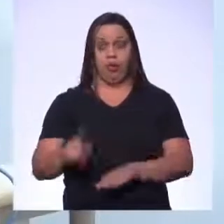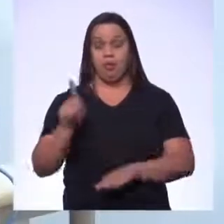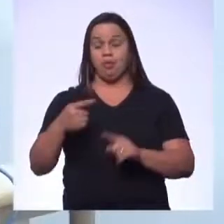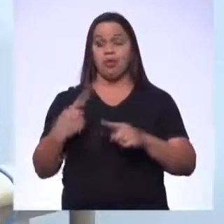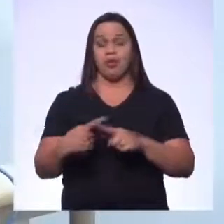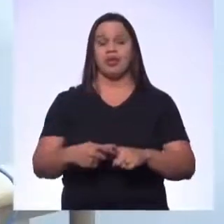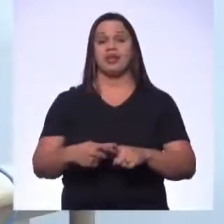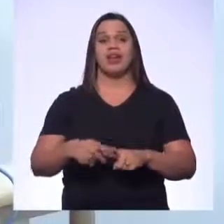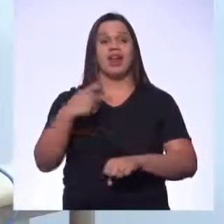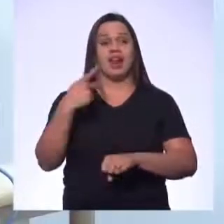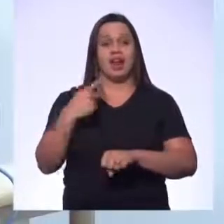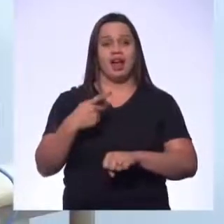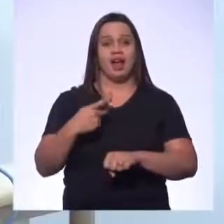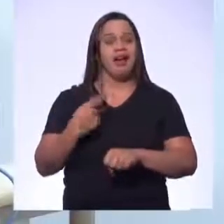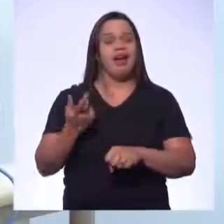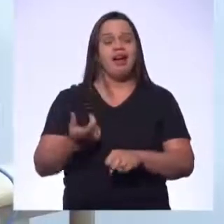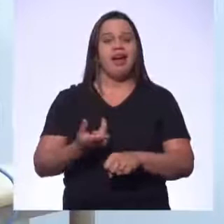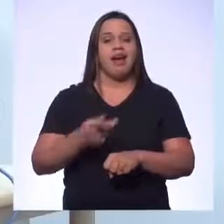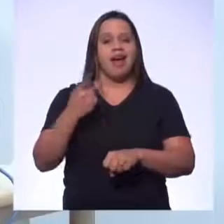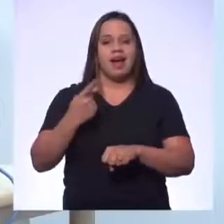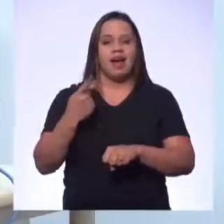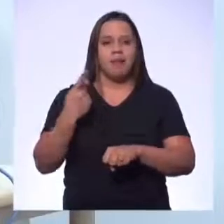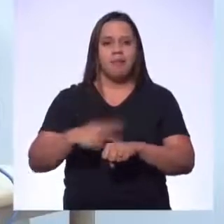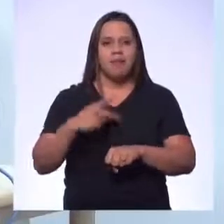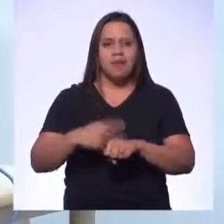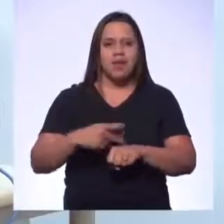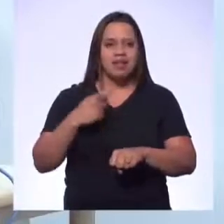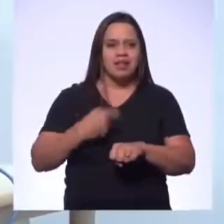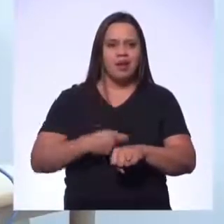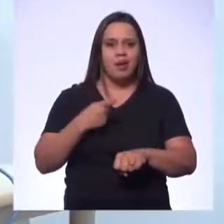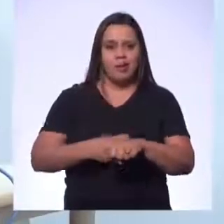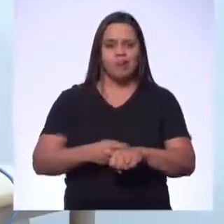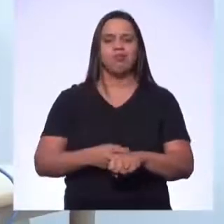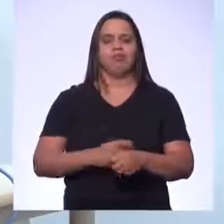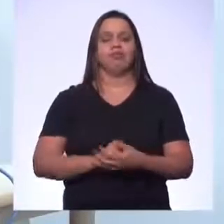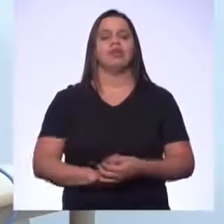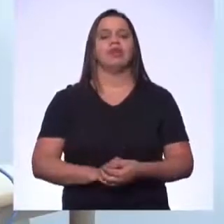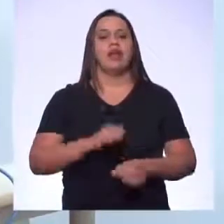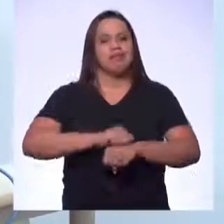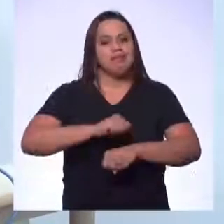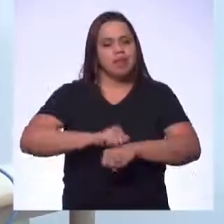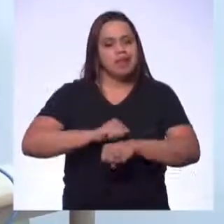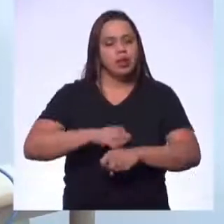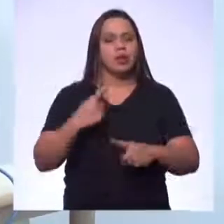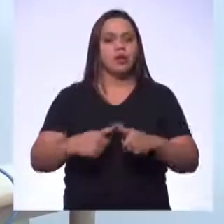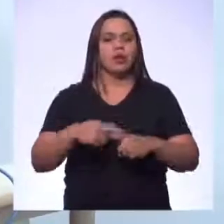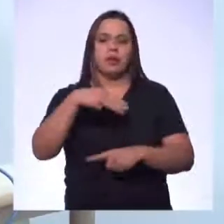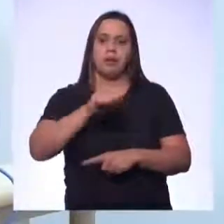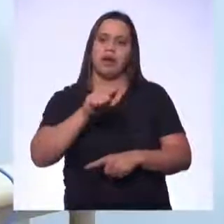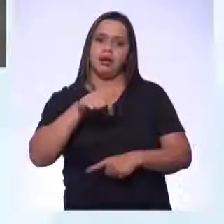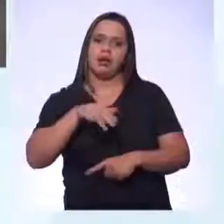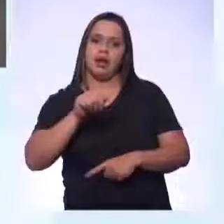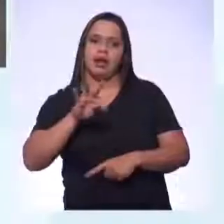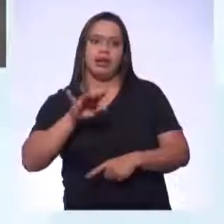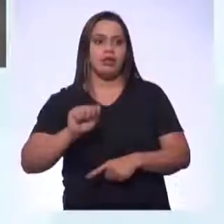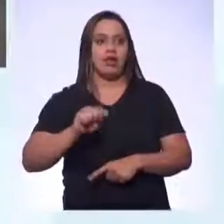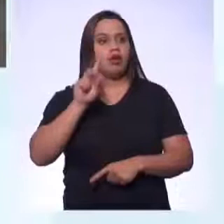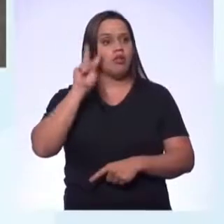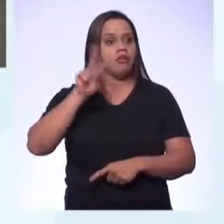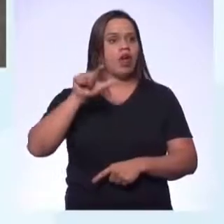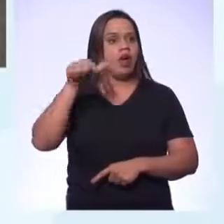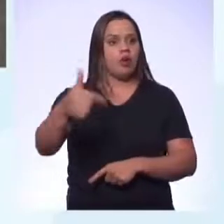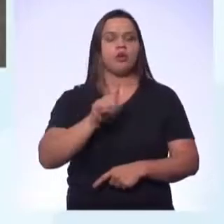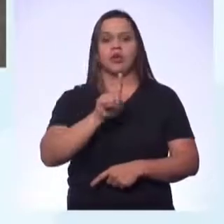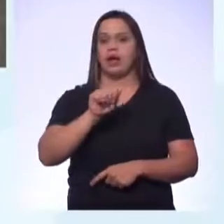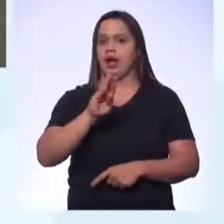sólido, né? Ele é bastante composto, porque é uma rocha magmática. Né? Então uma rocha ígnea plutônica, vamos ver outra imagem aí. O